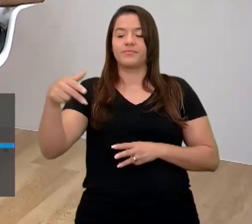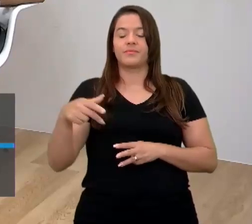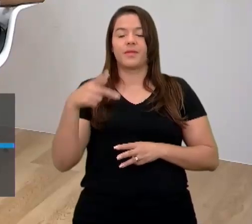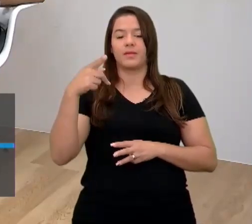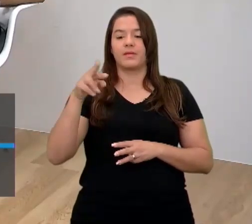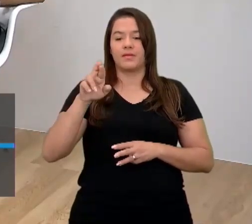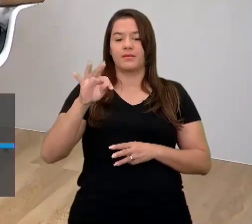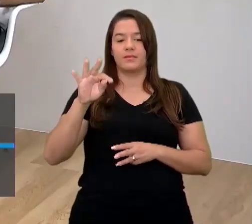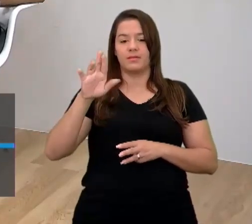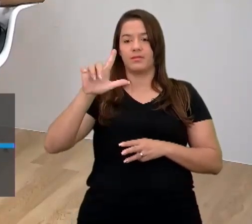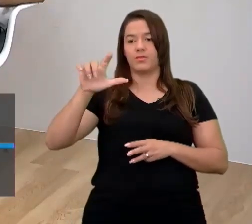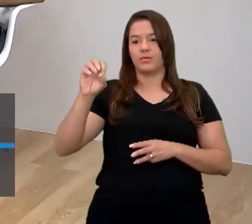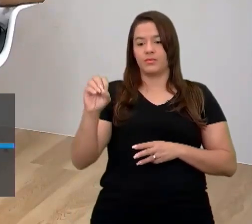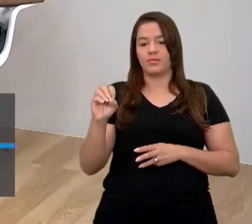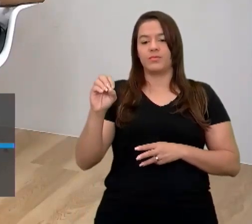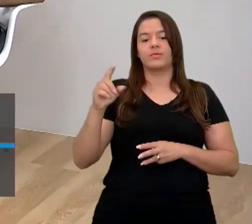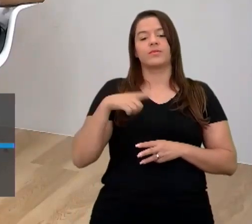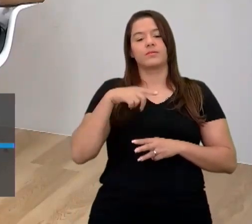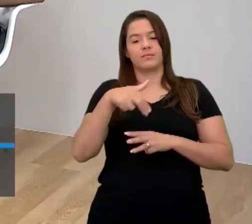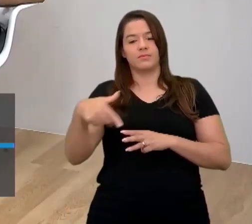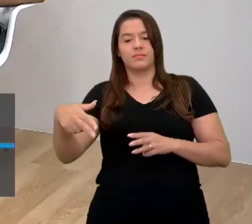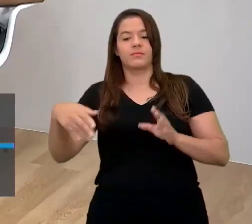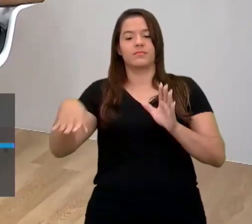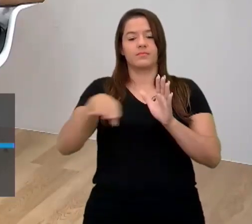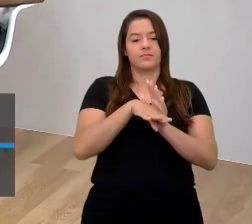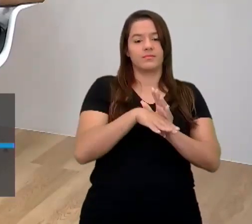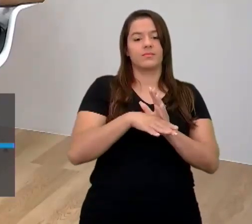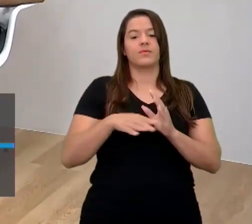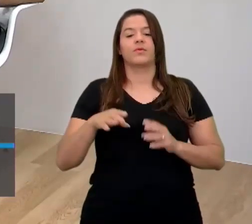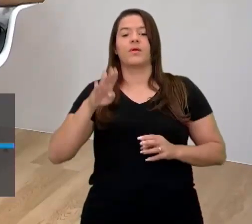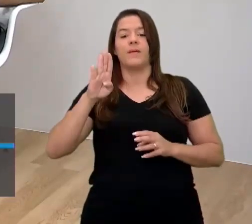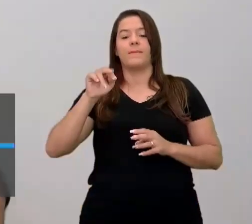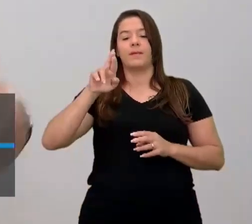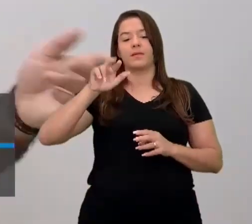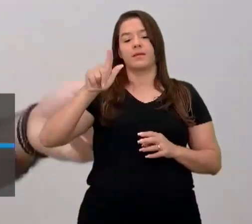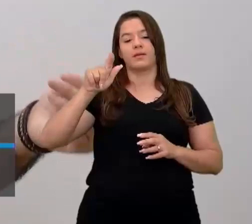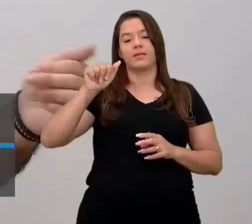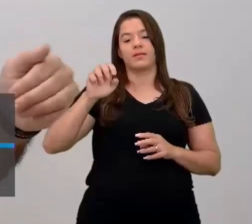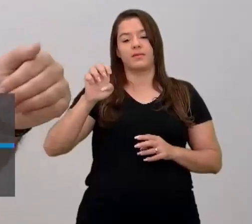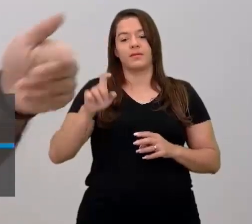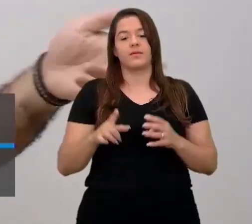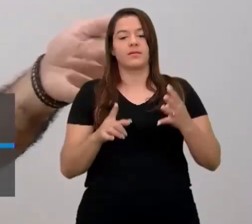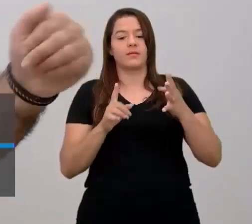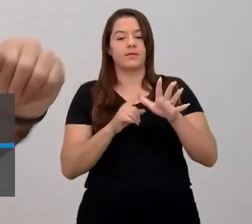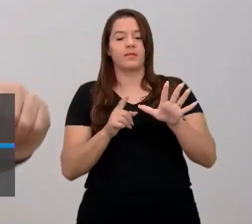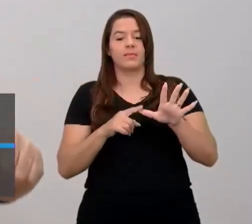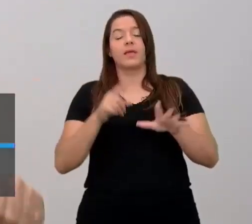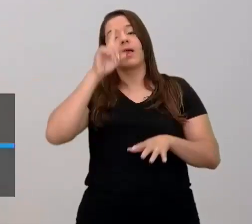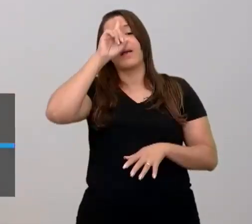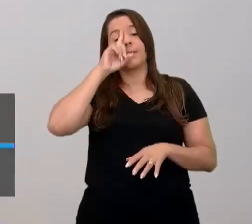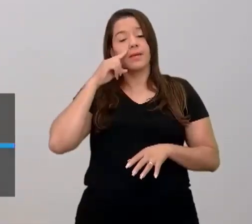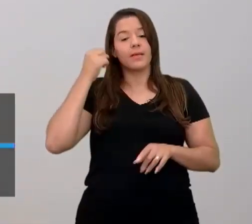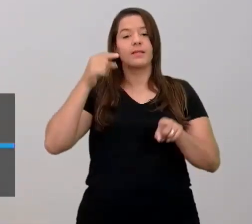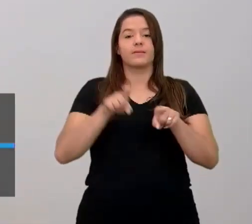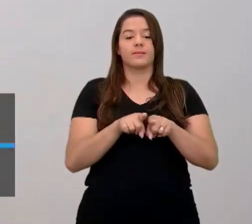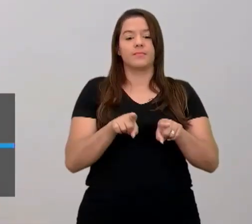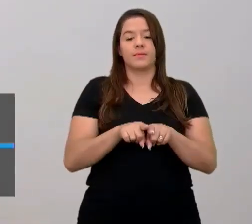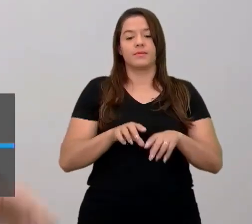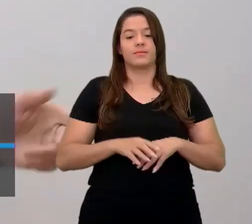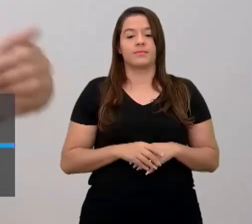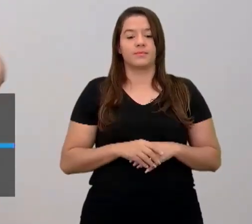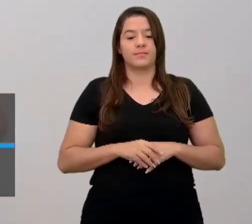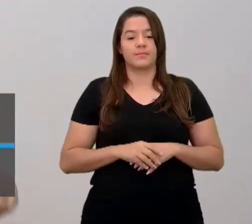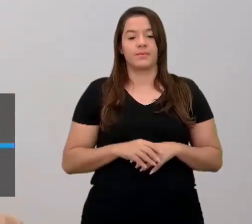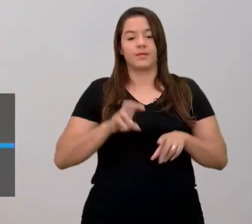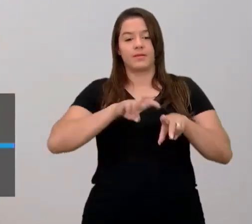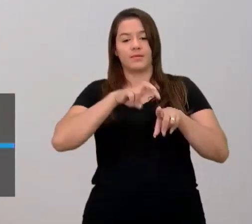né? Desce a Pamplona, você está no Bexiga. Ou a Brigadeiro Luiz Antônio. Você pode ir pela linha amarela também.